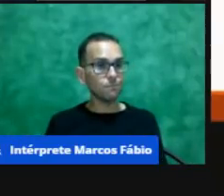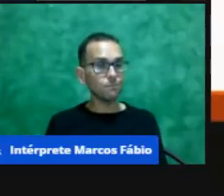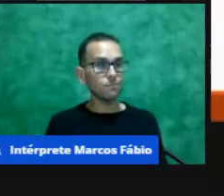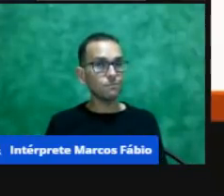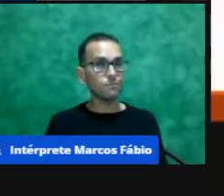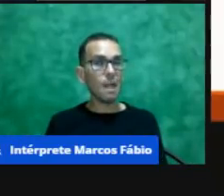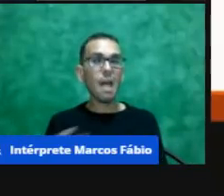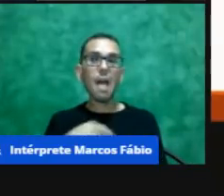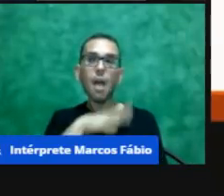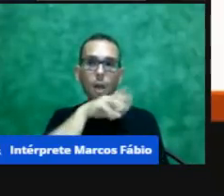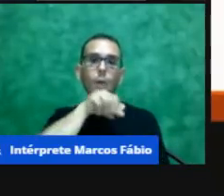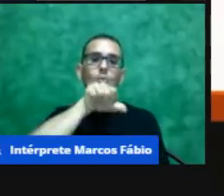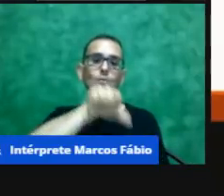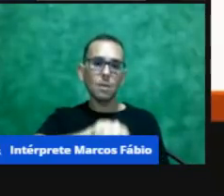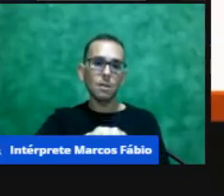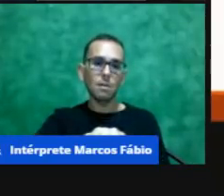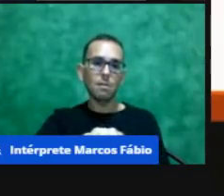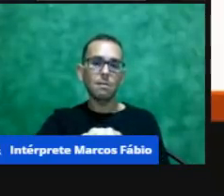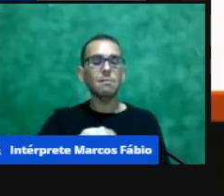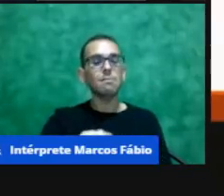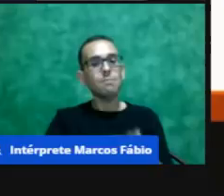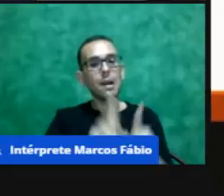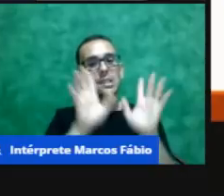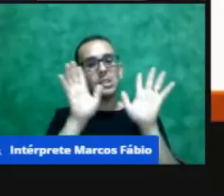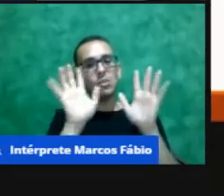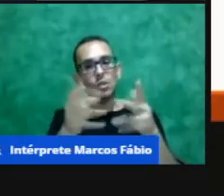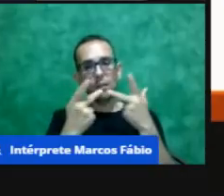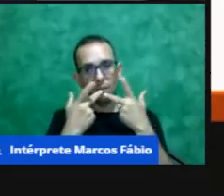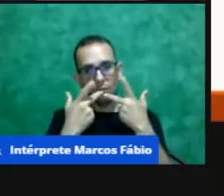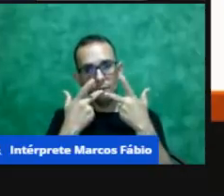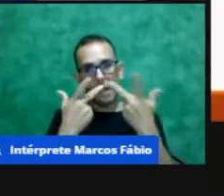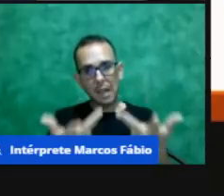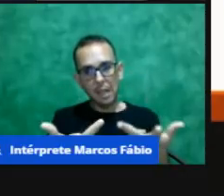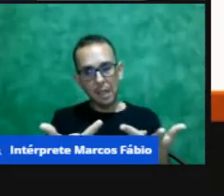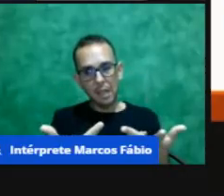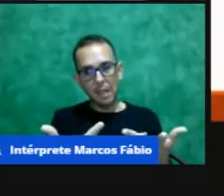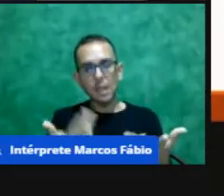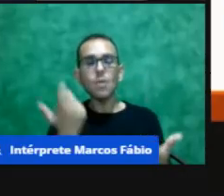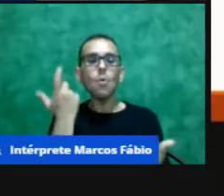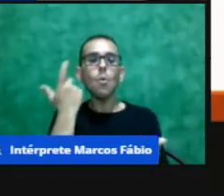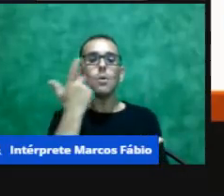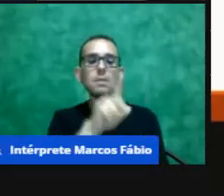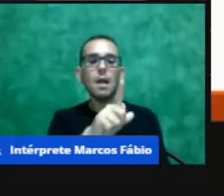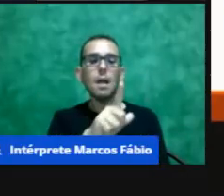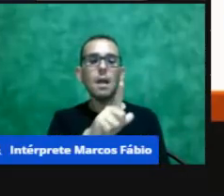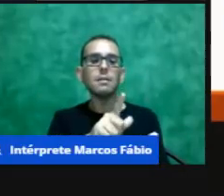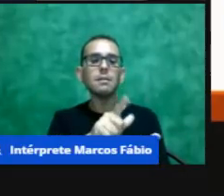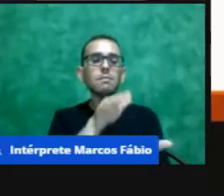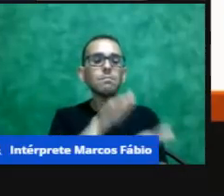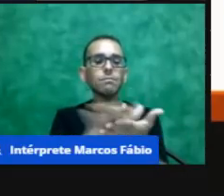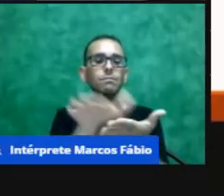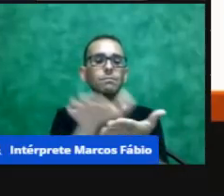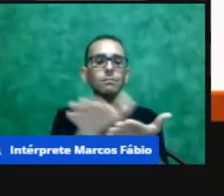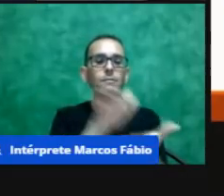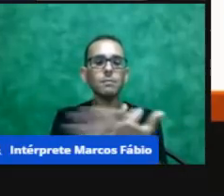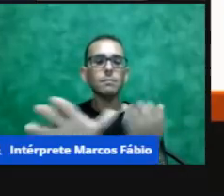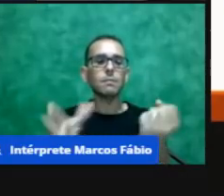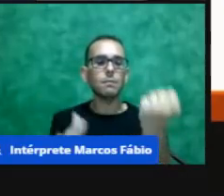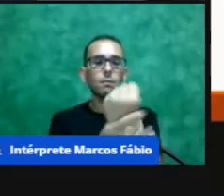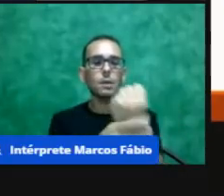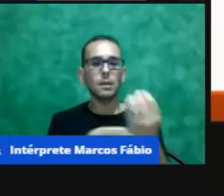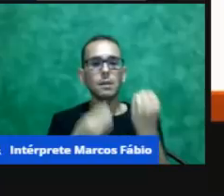comprometendo um pouco esse ensino. Porém, conforme eu comentei, né, a gente consegue garantir pelo caderno impresso lá, pelo menos,